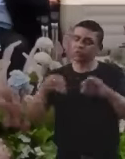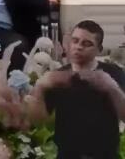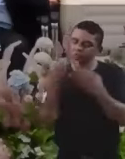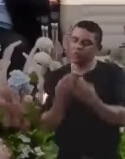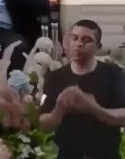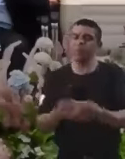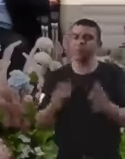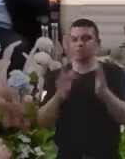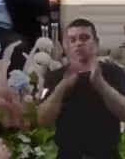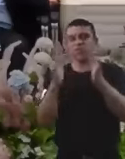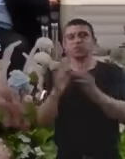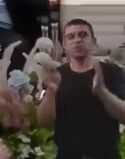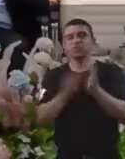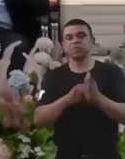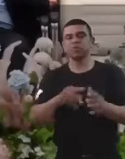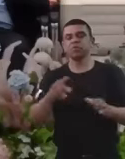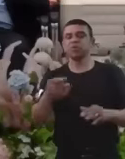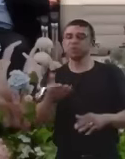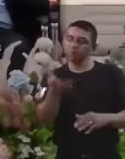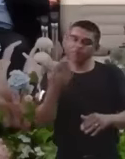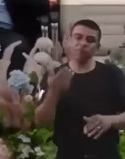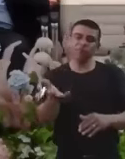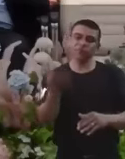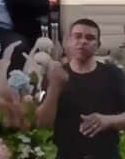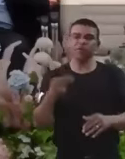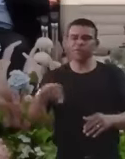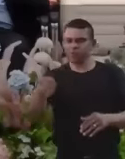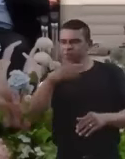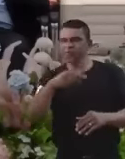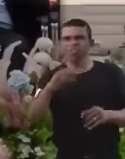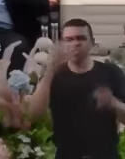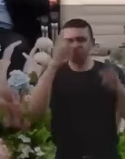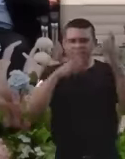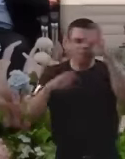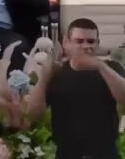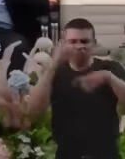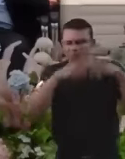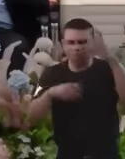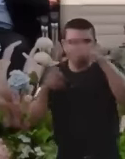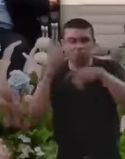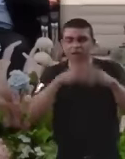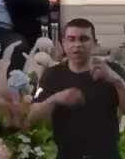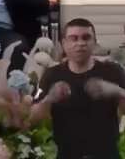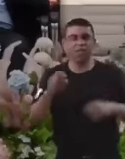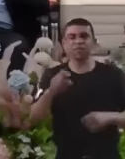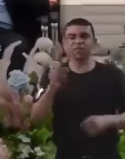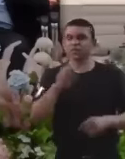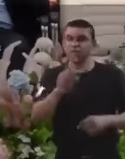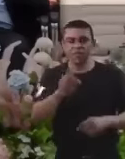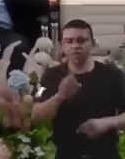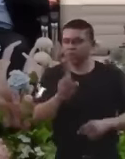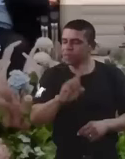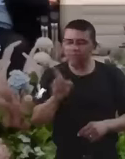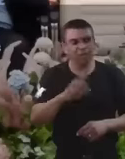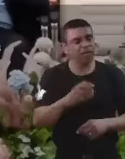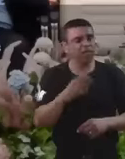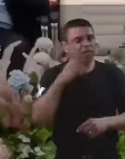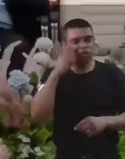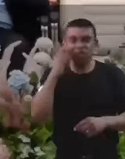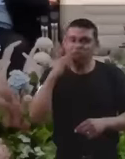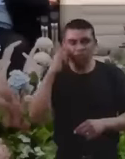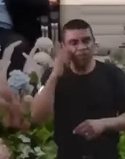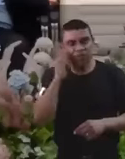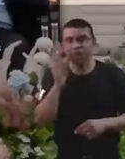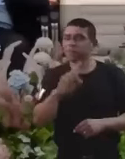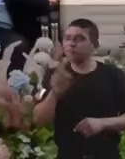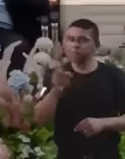preocupados, não fiquem ansiosos em passar vergonha. Não fique preocupado, não tenha medo em